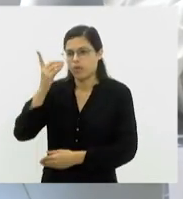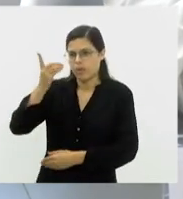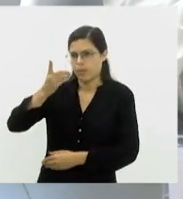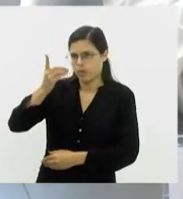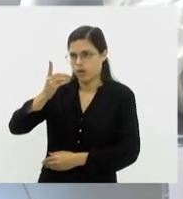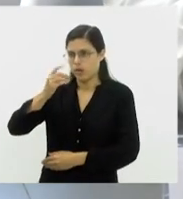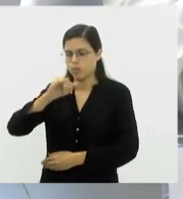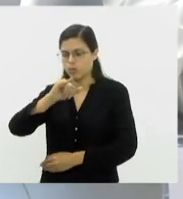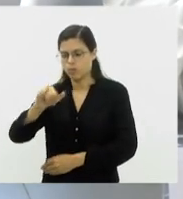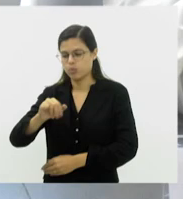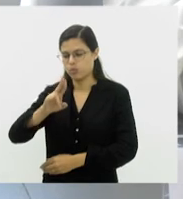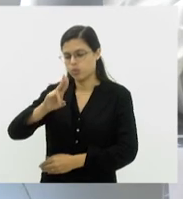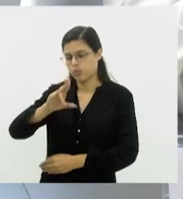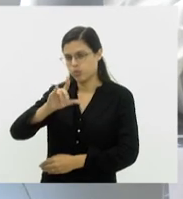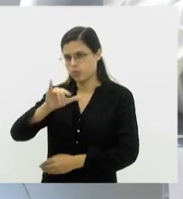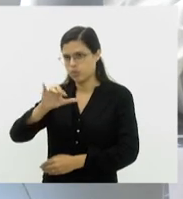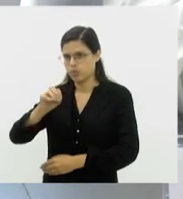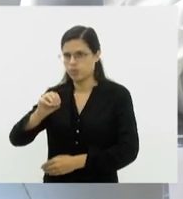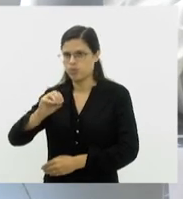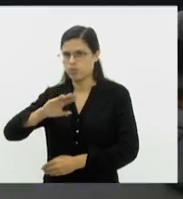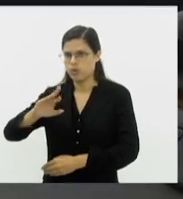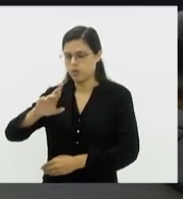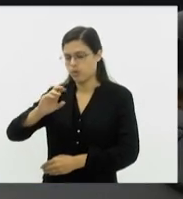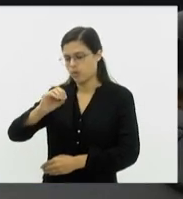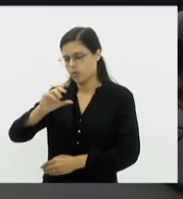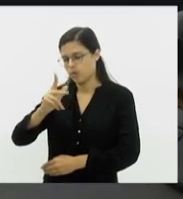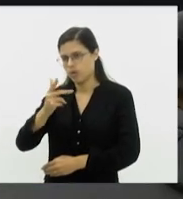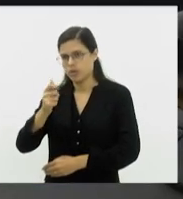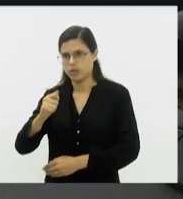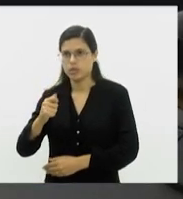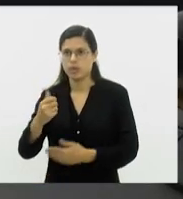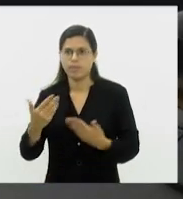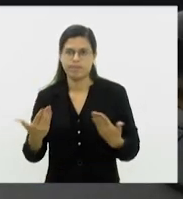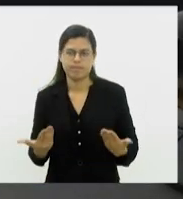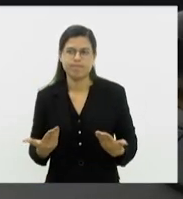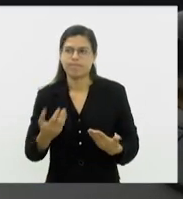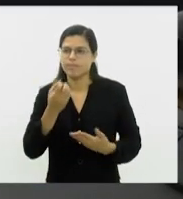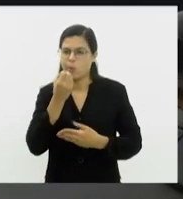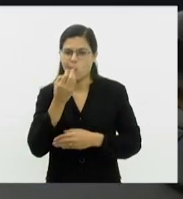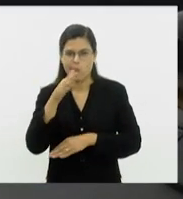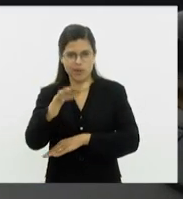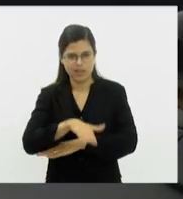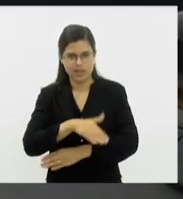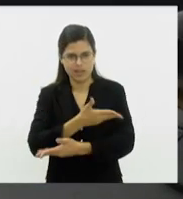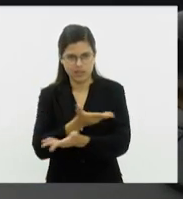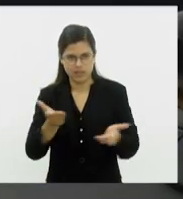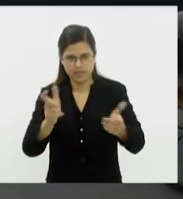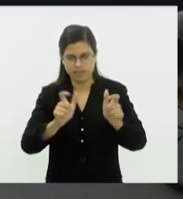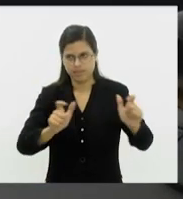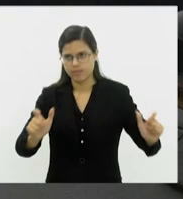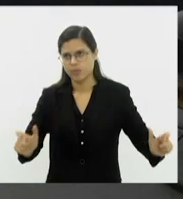Rocha como vota primeiro lugar presidente Boa tarde a todos e todas né